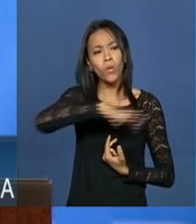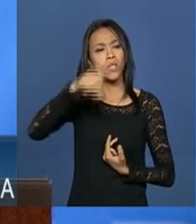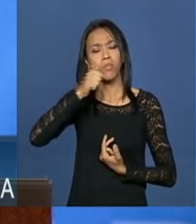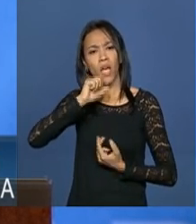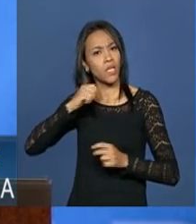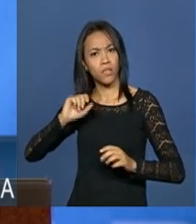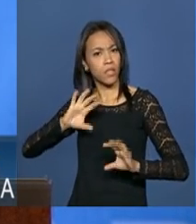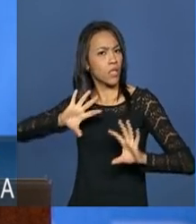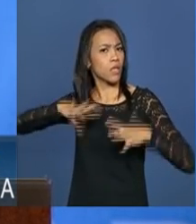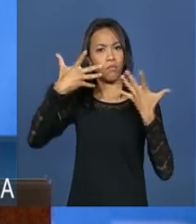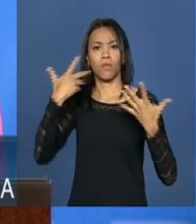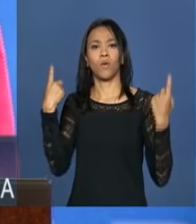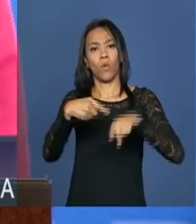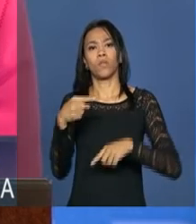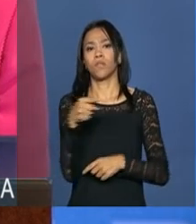reagir a